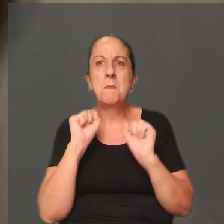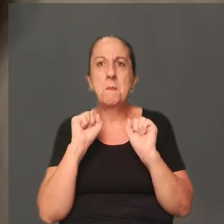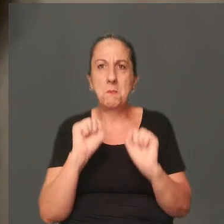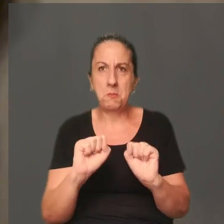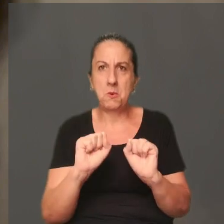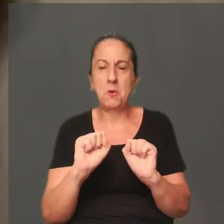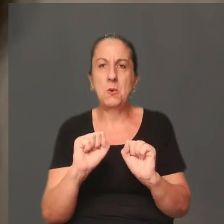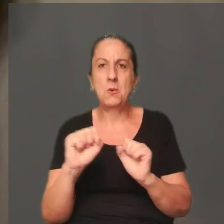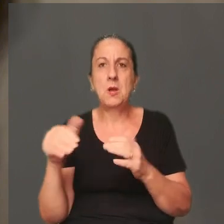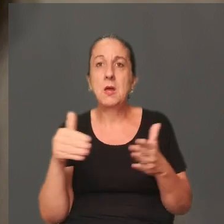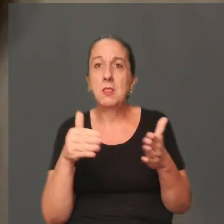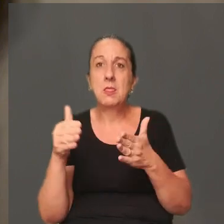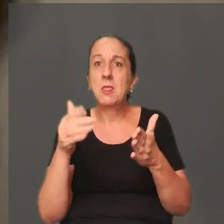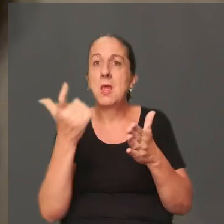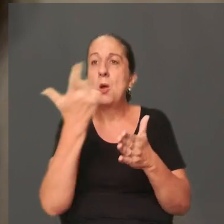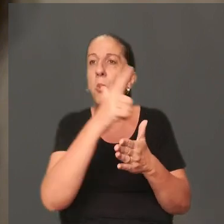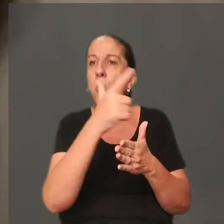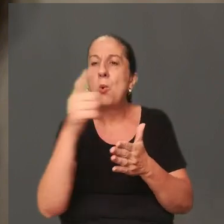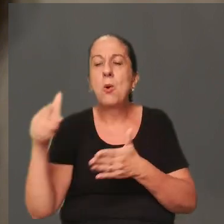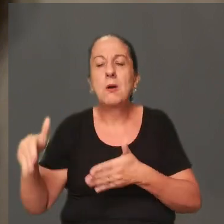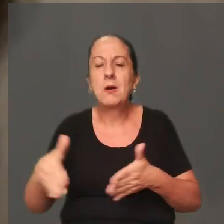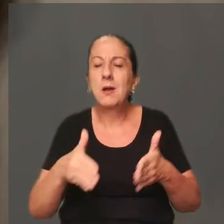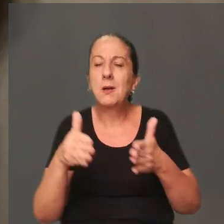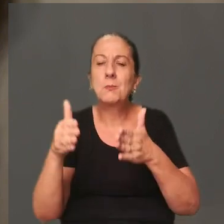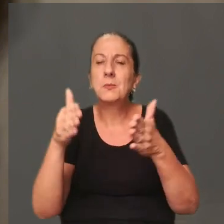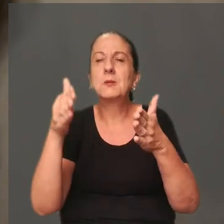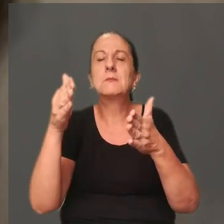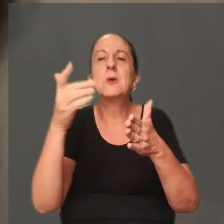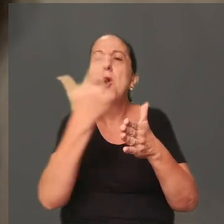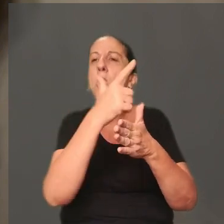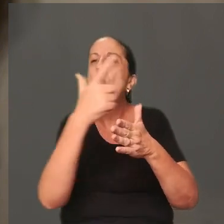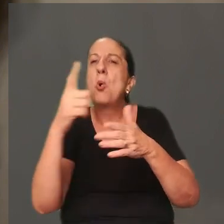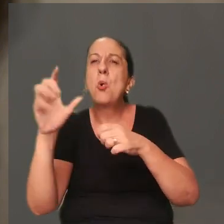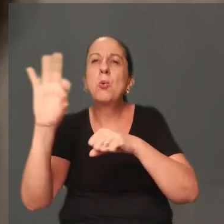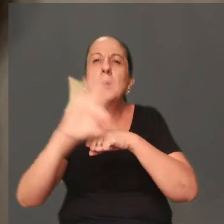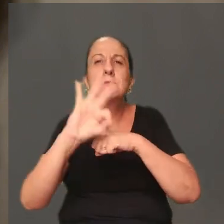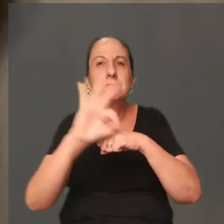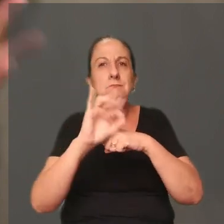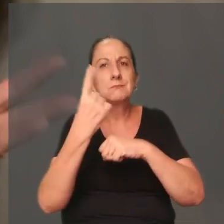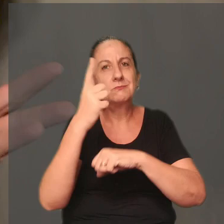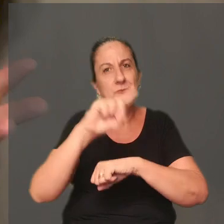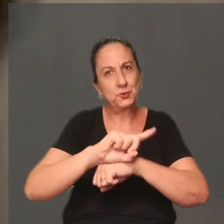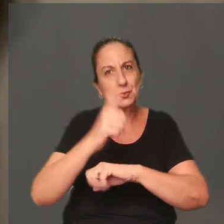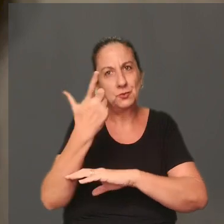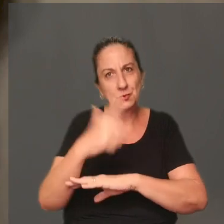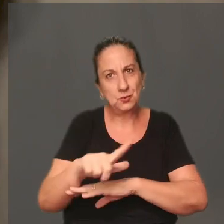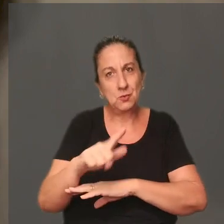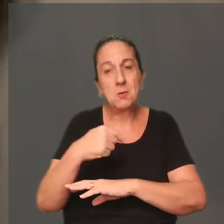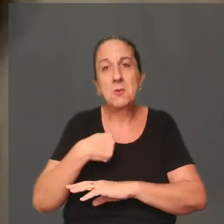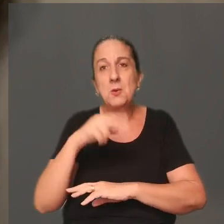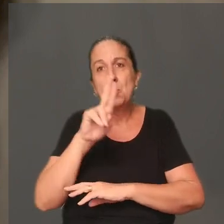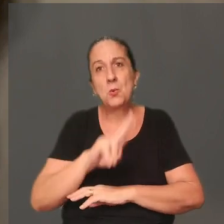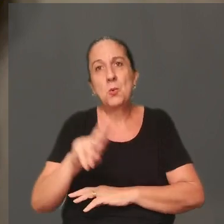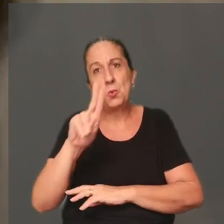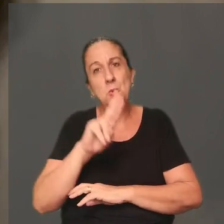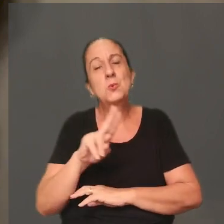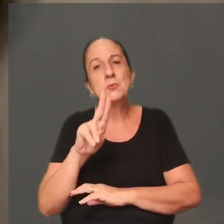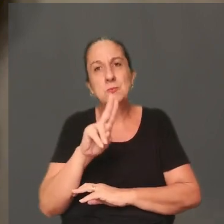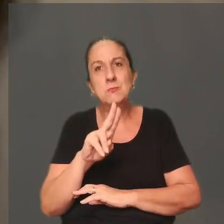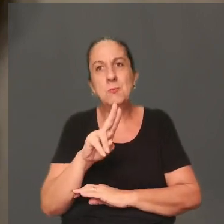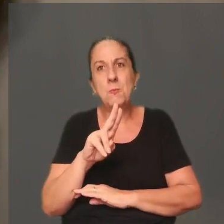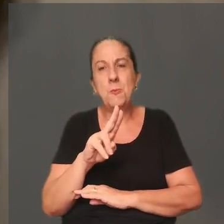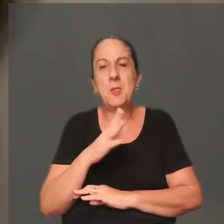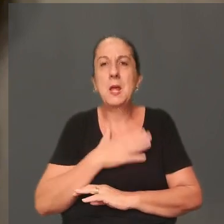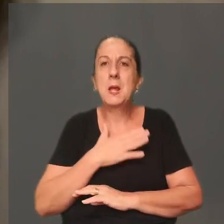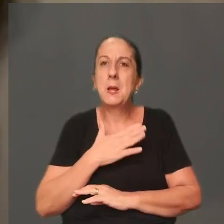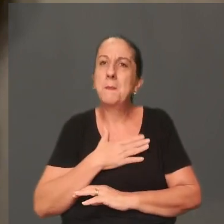Sei que posso andar por outros campos. Sei que posso ir para a advocacia um dia. Mas eu estou usando